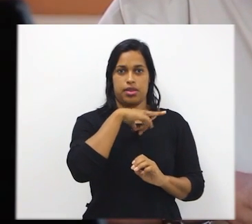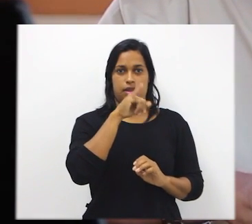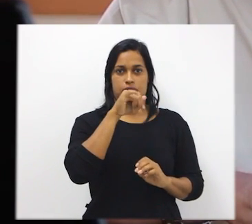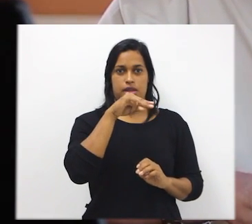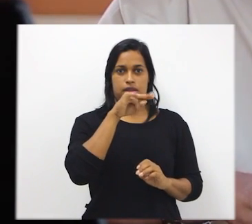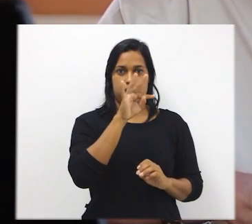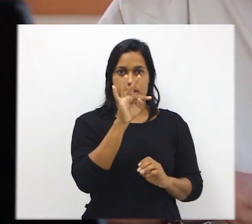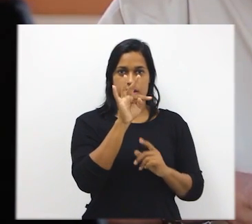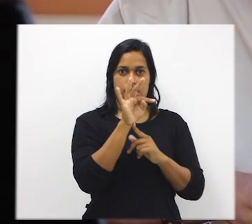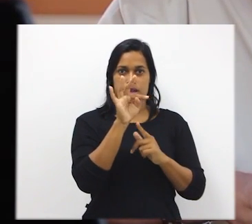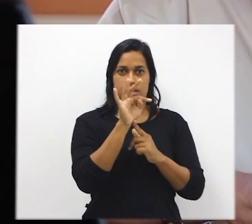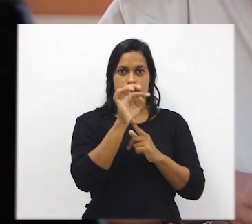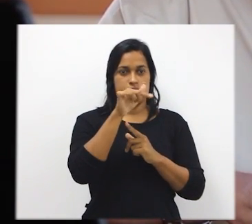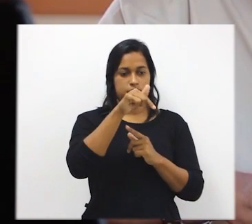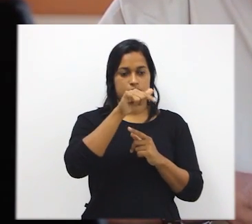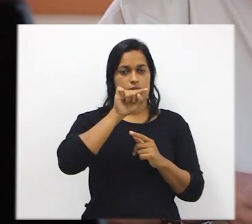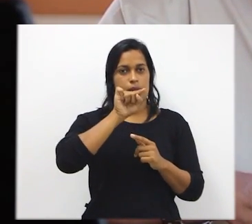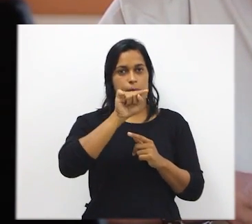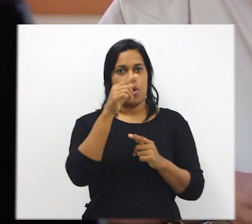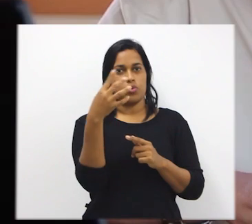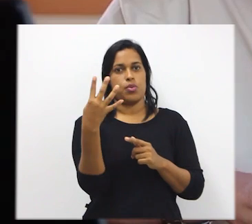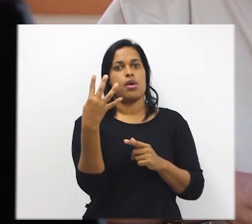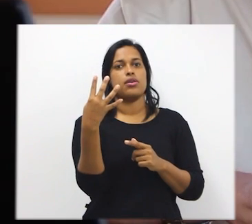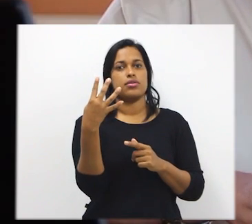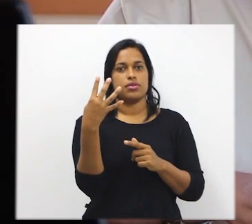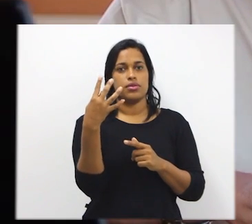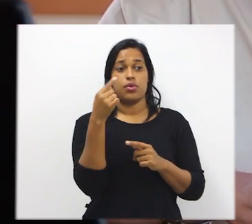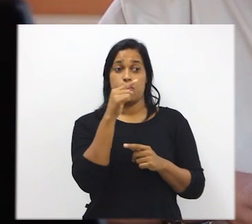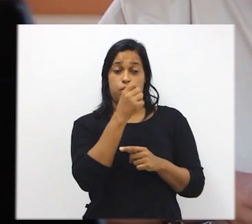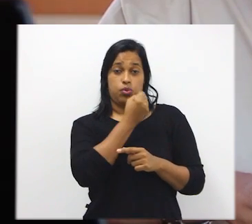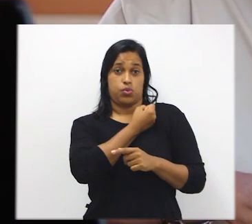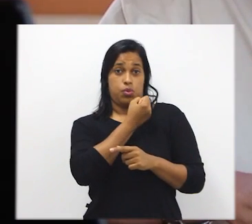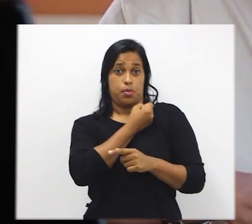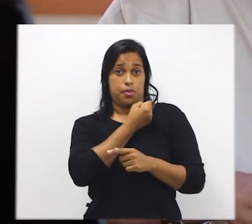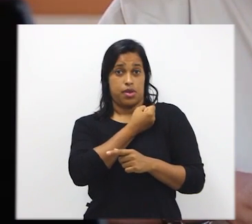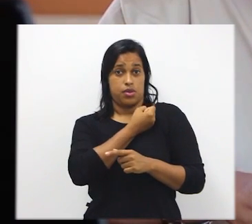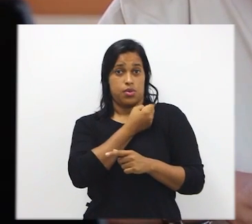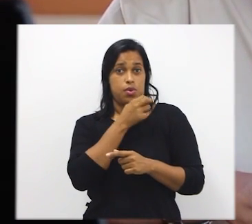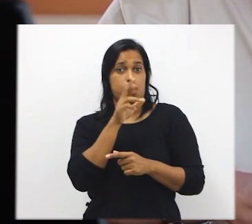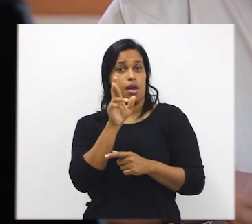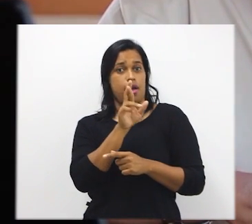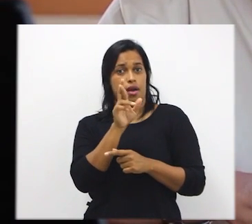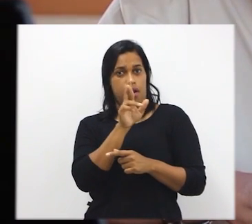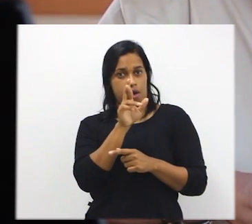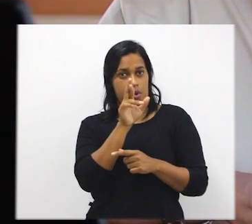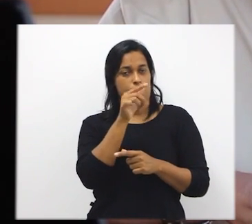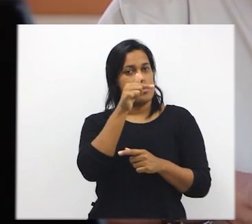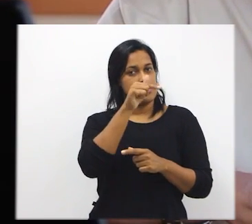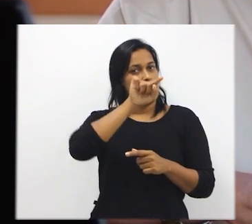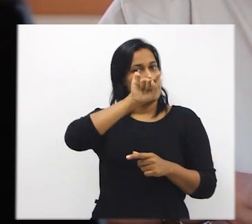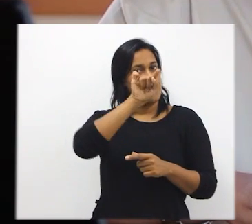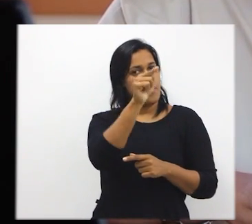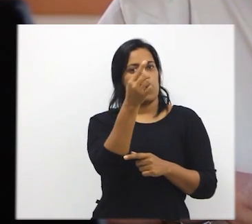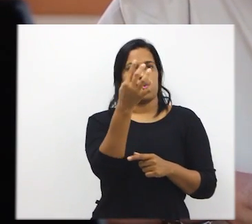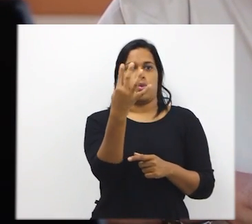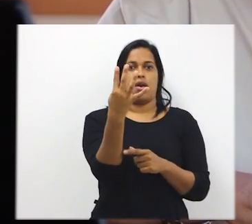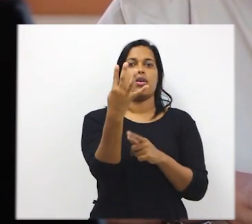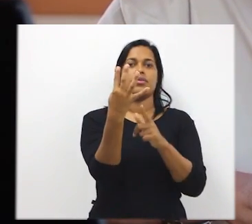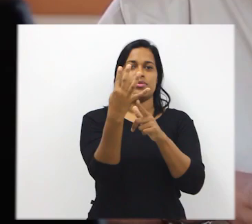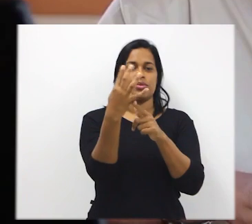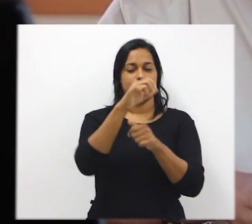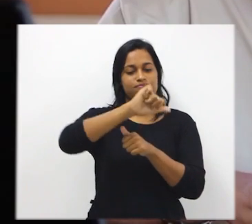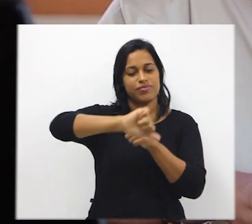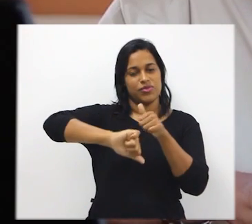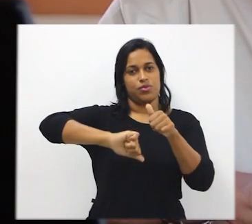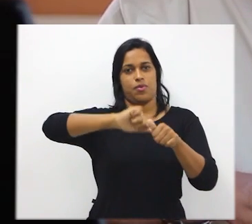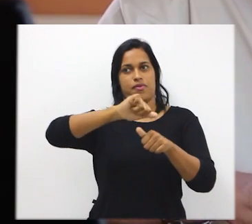int 7.4, ou seja, o número é um número real, 7.4. Quando ele converter isso aí